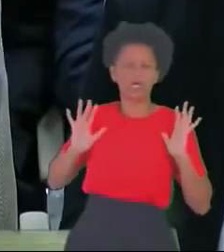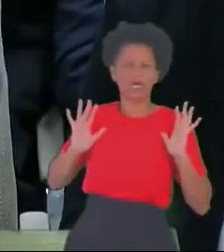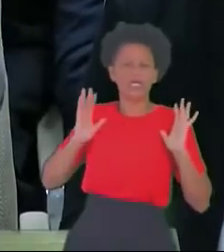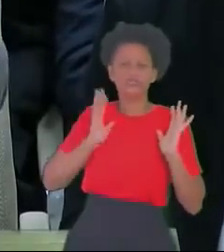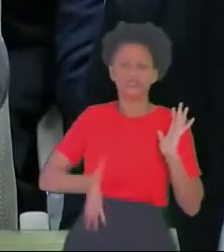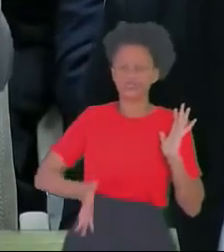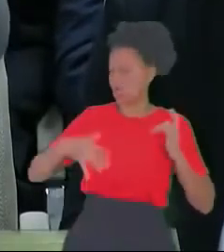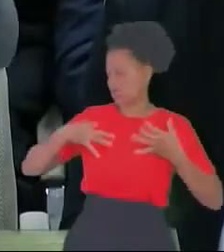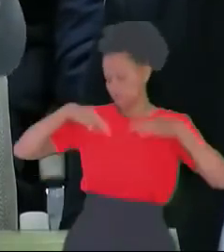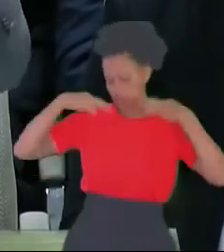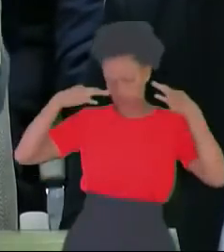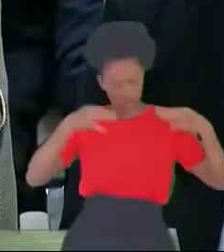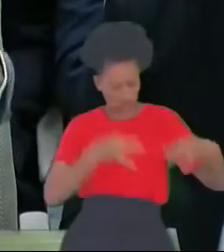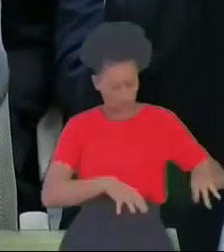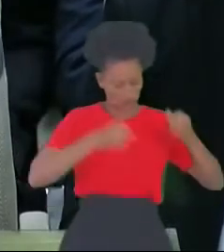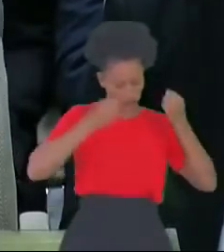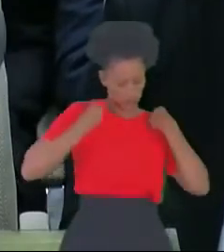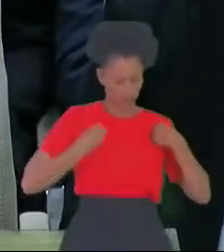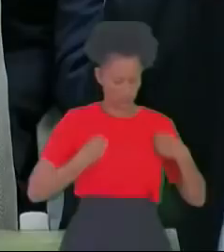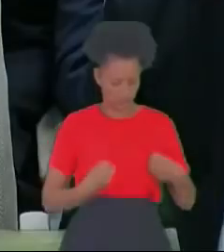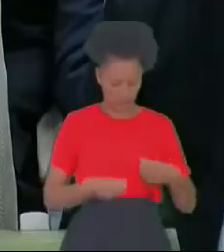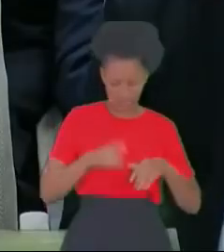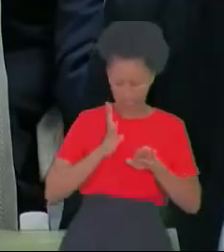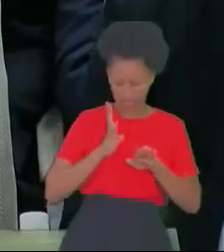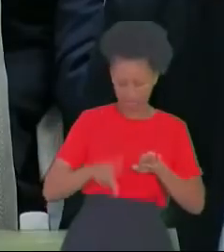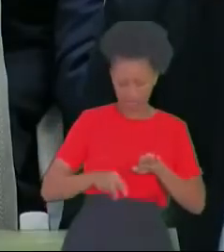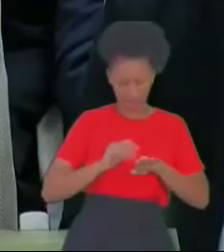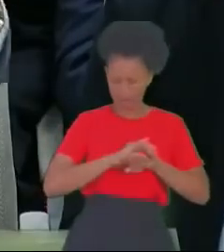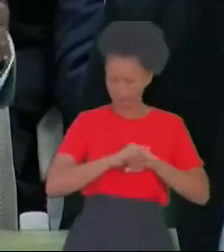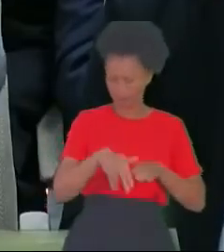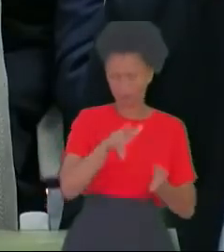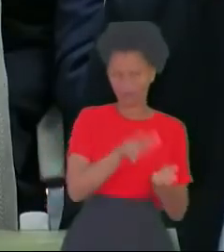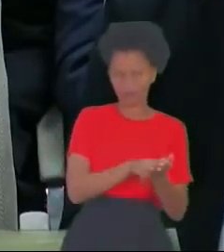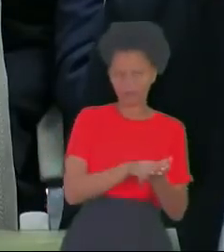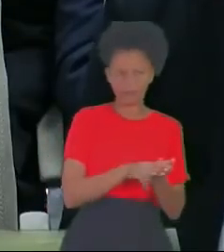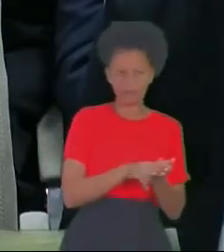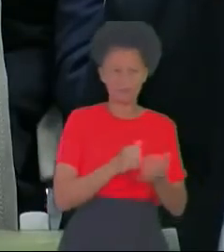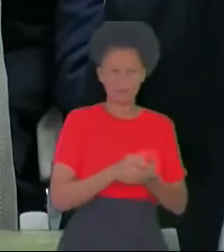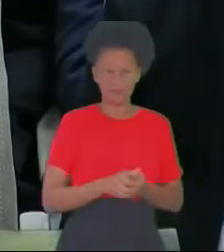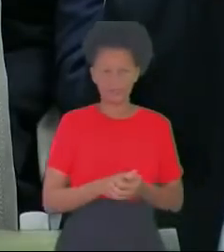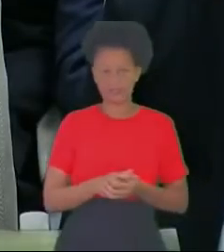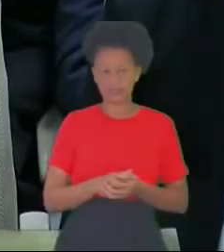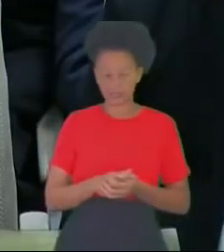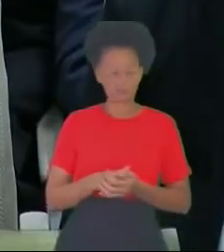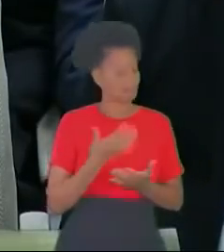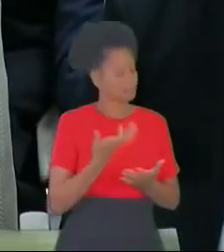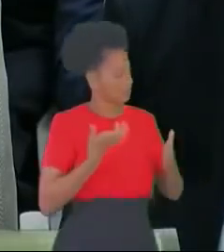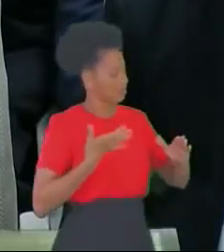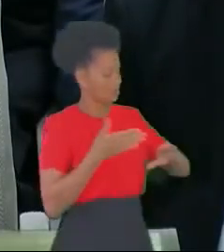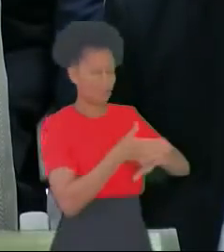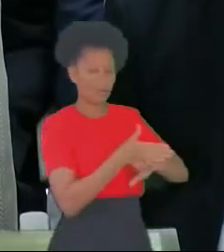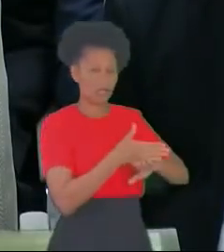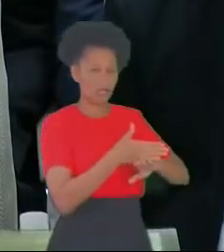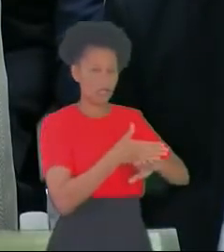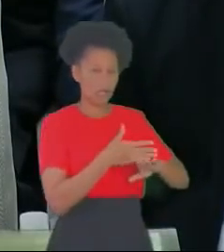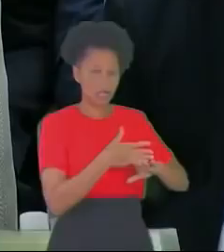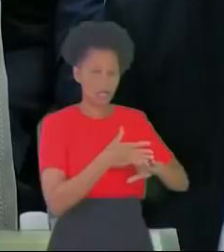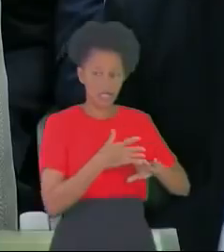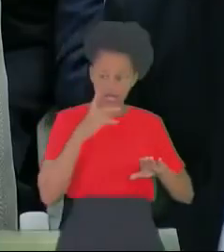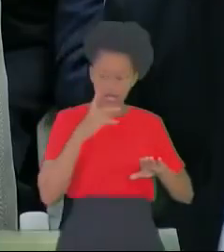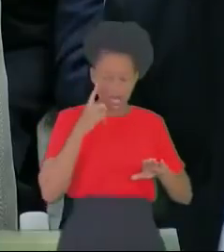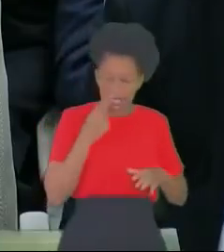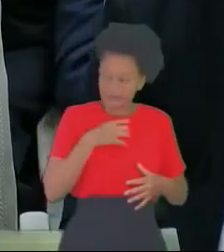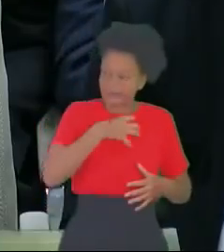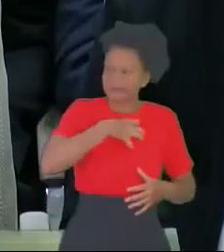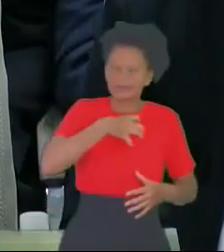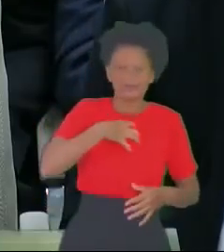minha roupa, já lavei meus pés, já deitei. Disse, não, mas eu quero. Aí mete a mão. Quando ele mete a mão, que ela vê, que ela